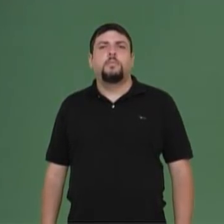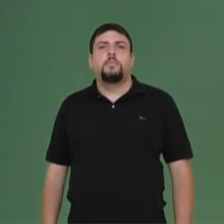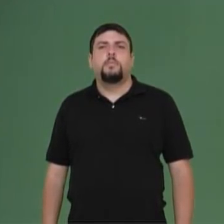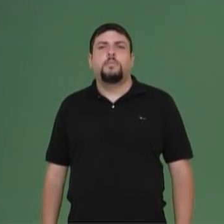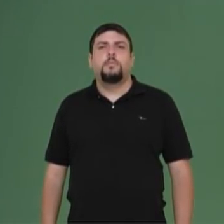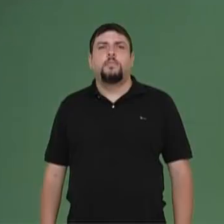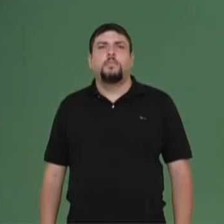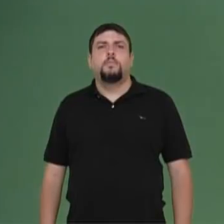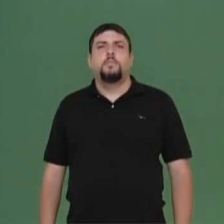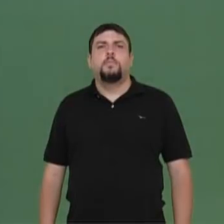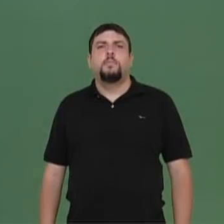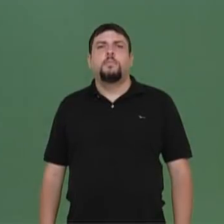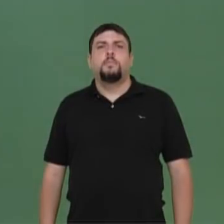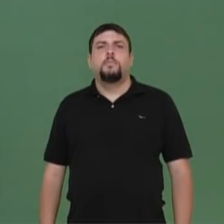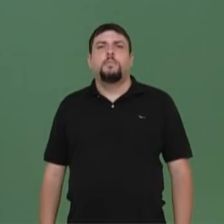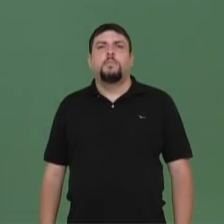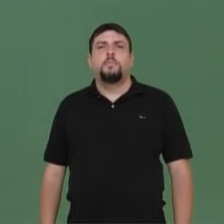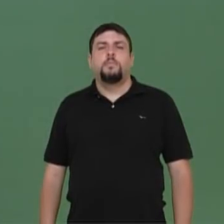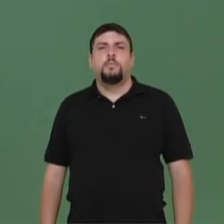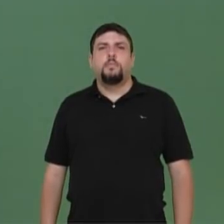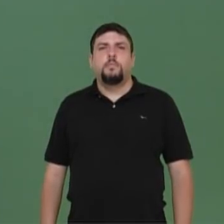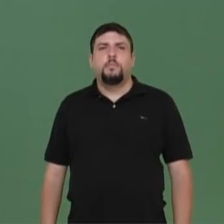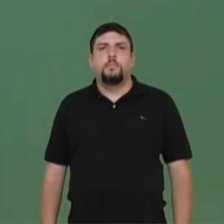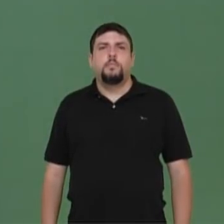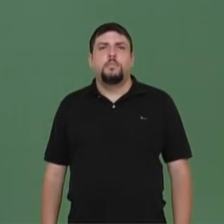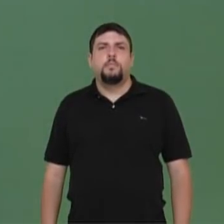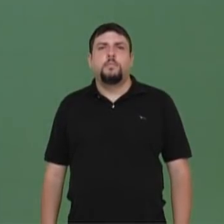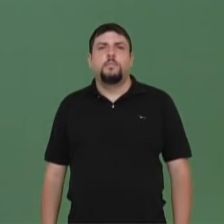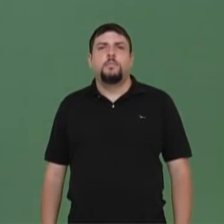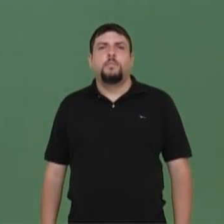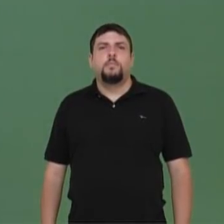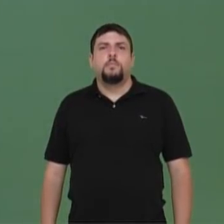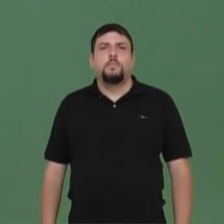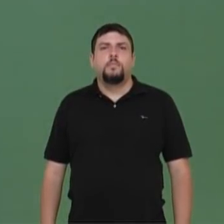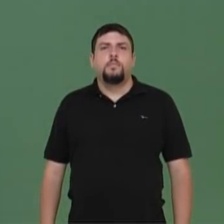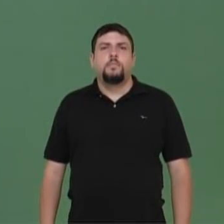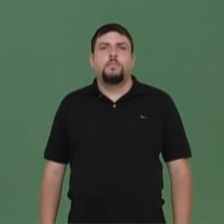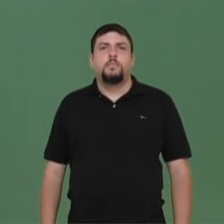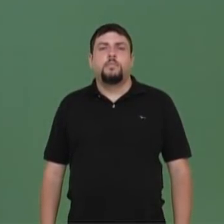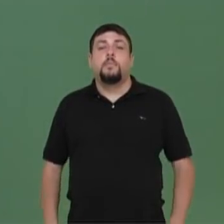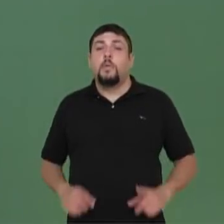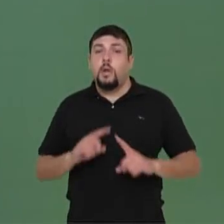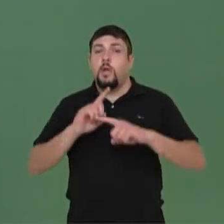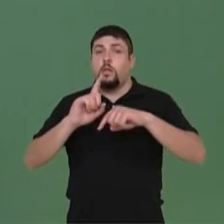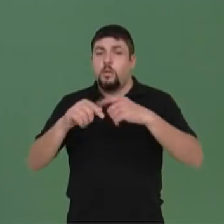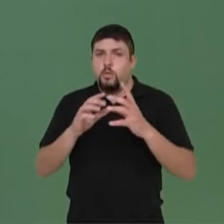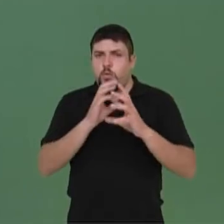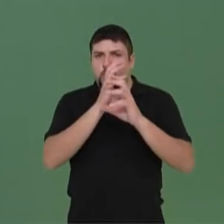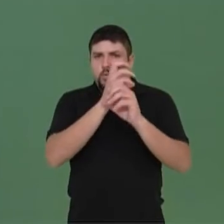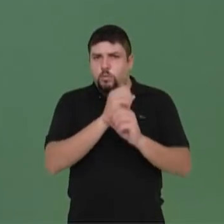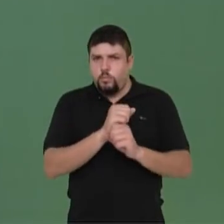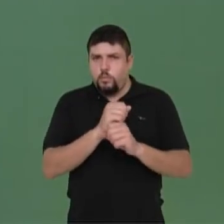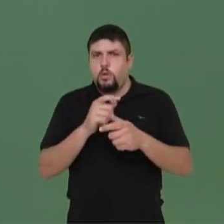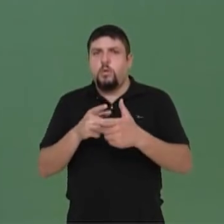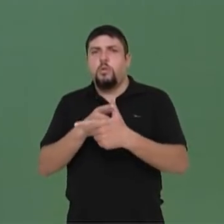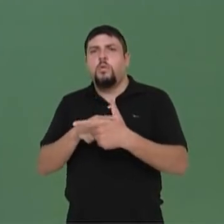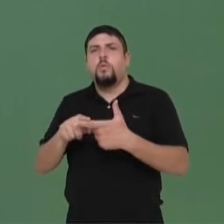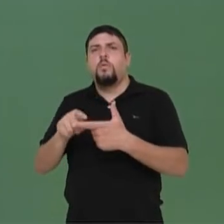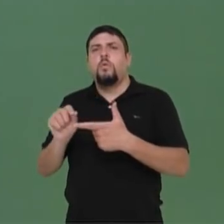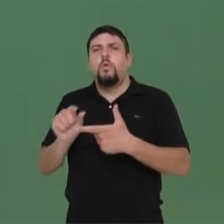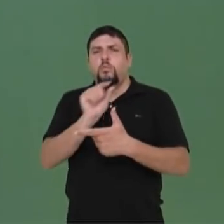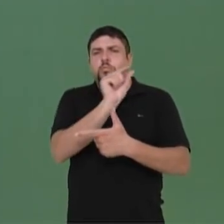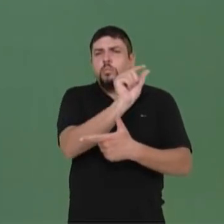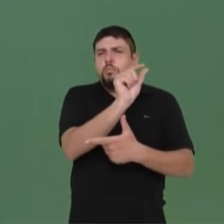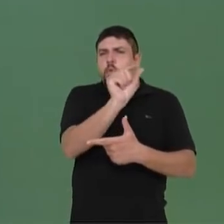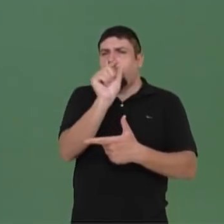5 e mais 6. Certo? E vou dividir por quanto? Eu tenho 1, 2, 3, 4, 5,